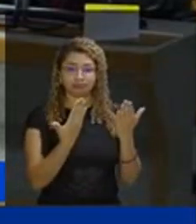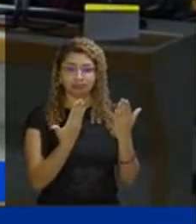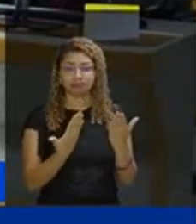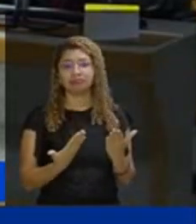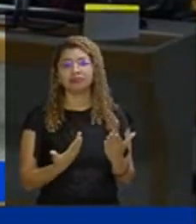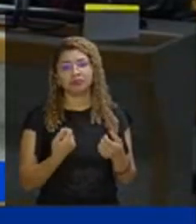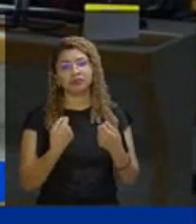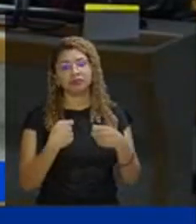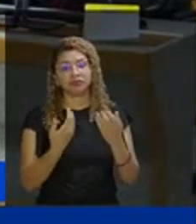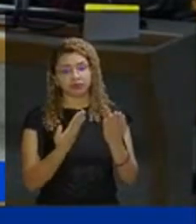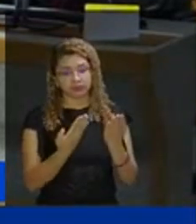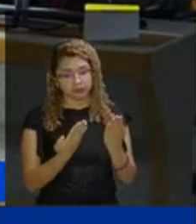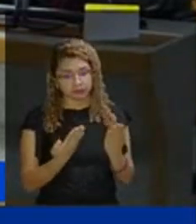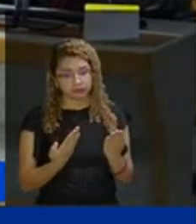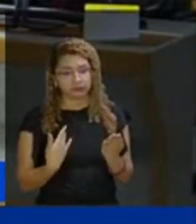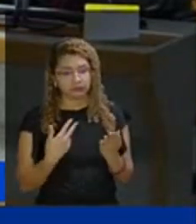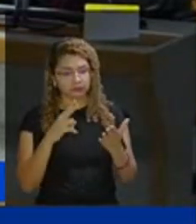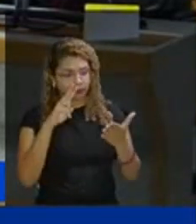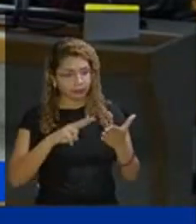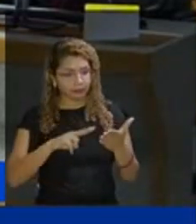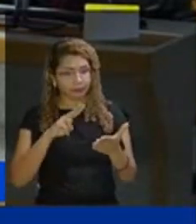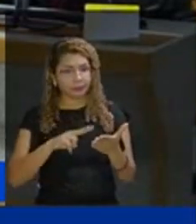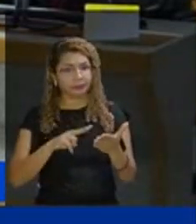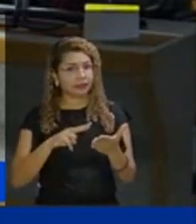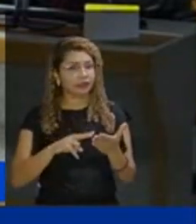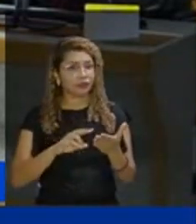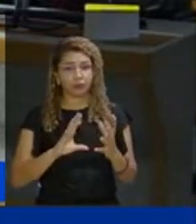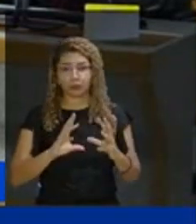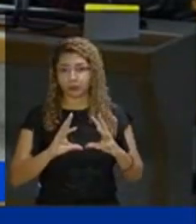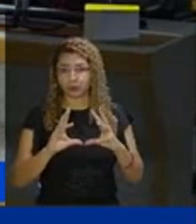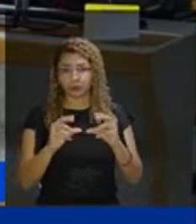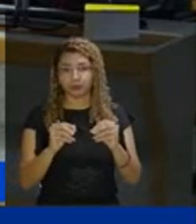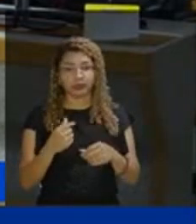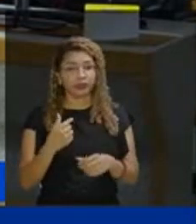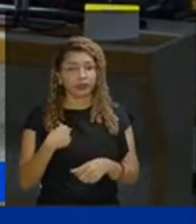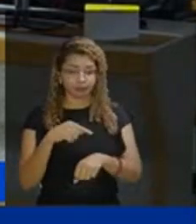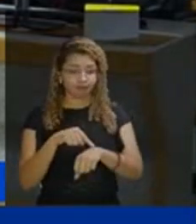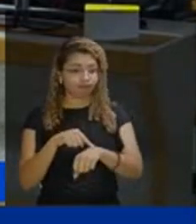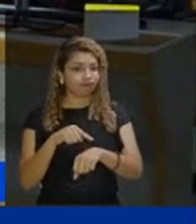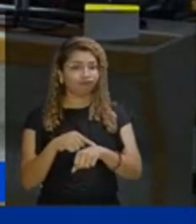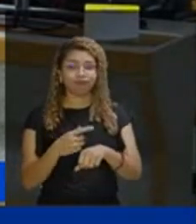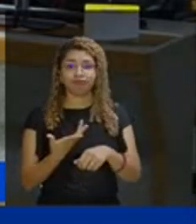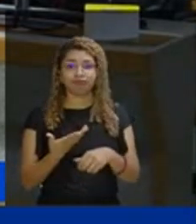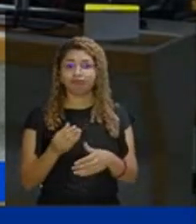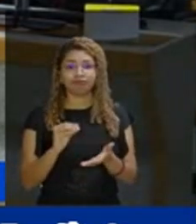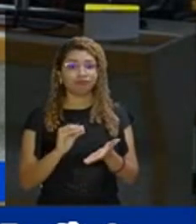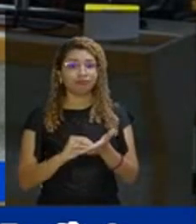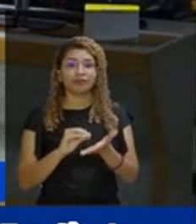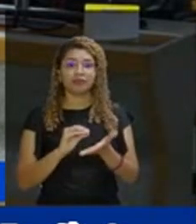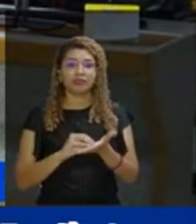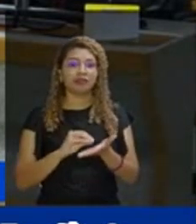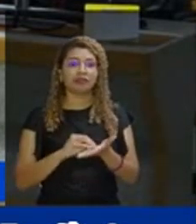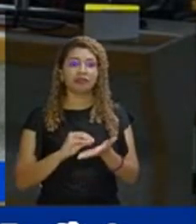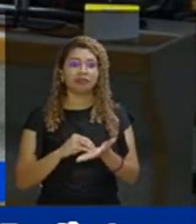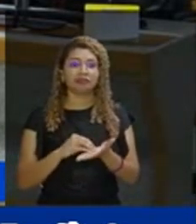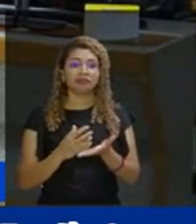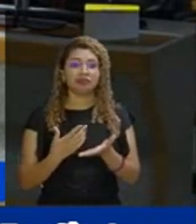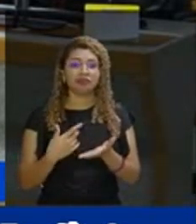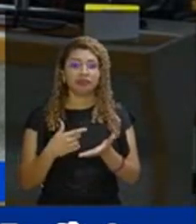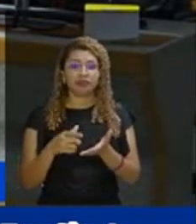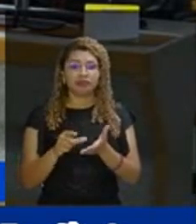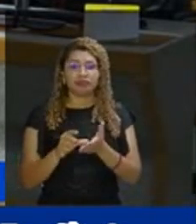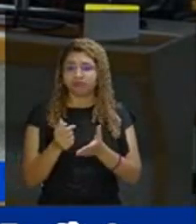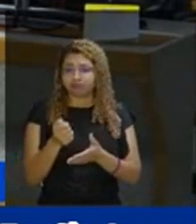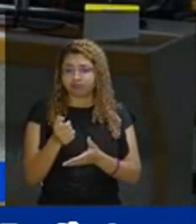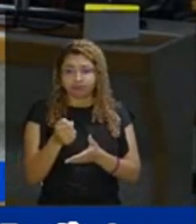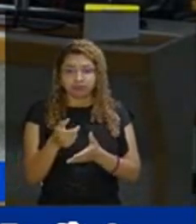examinar o recurso. Eu não tive tempo ainda, porque foi pouco antes de eu vir